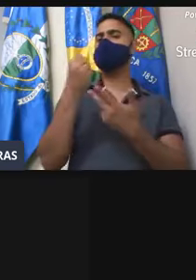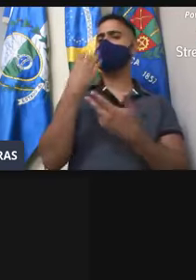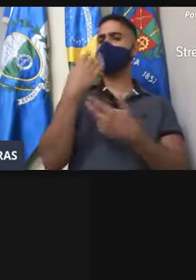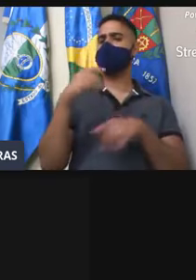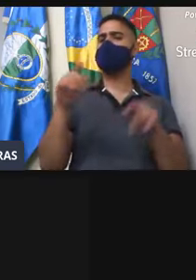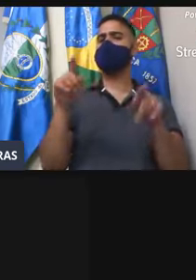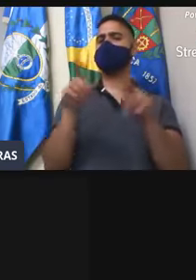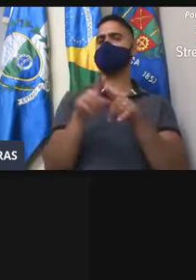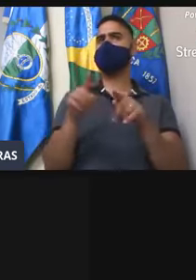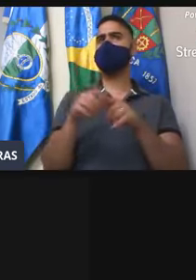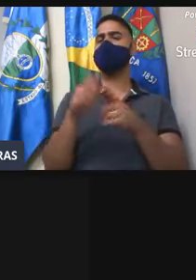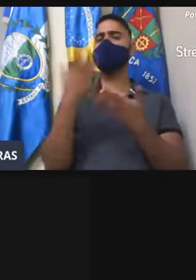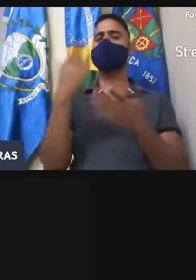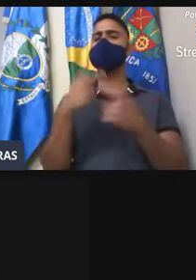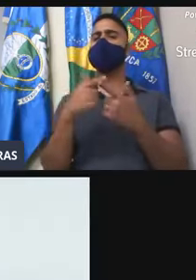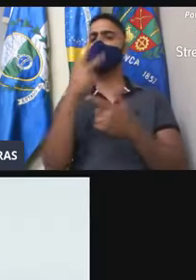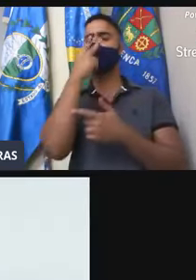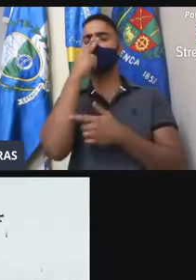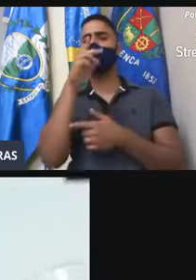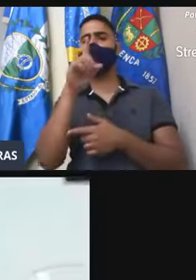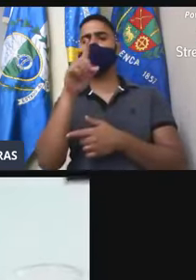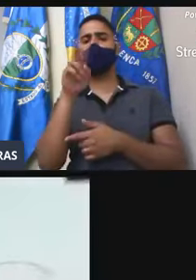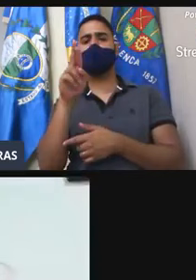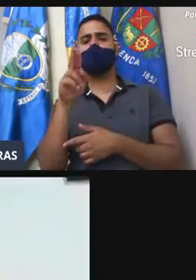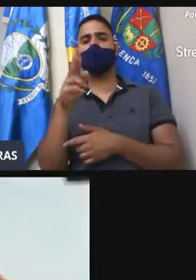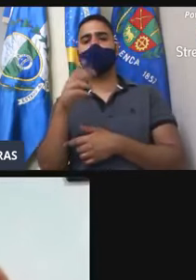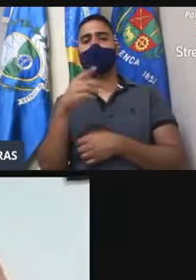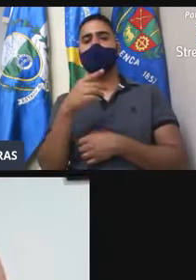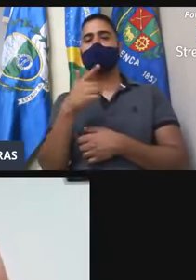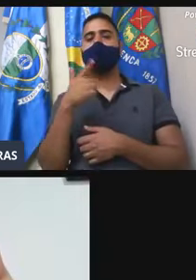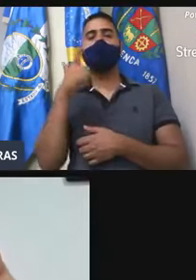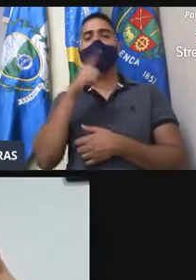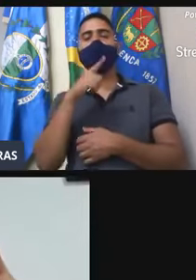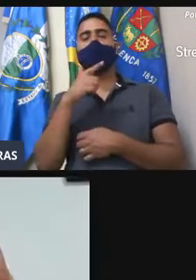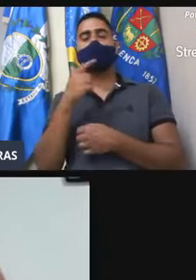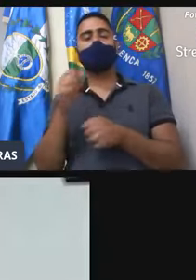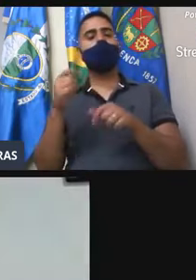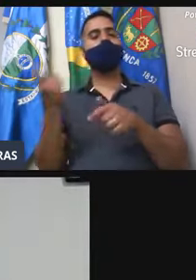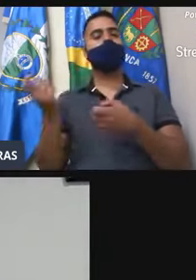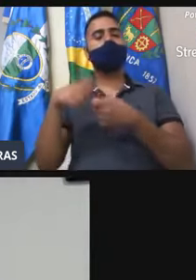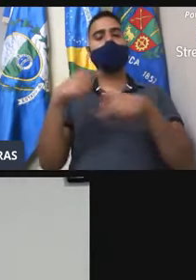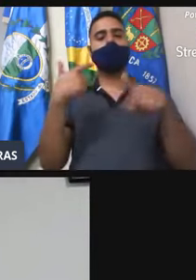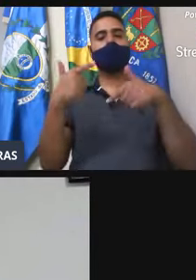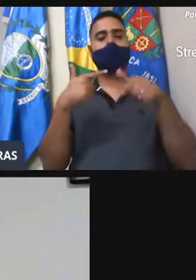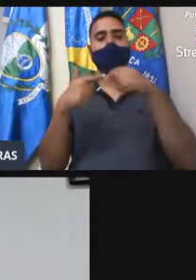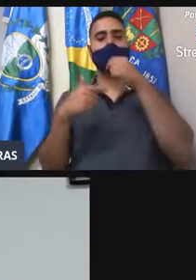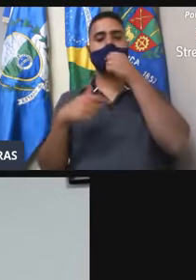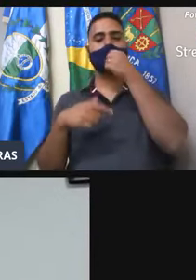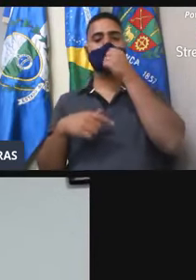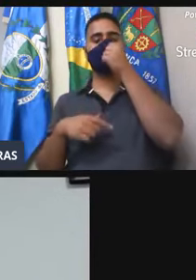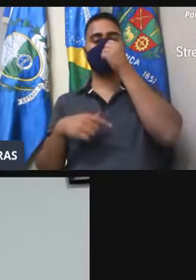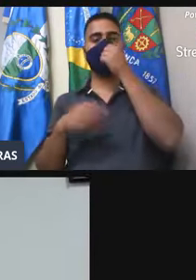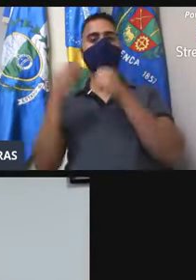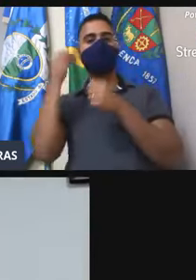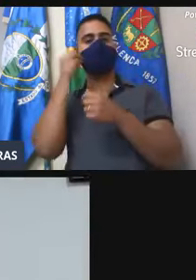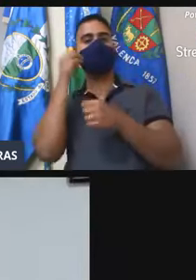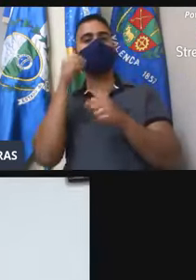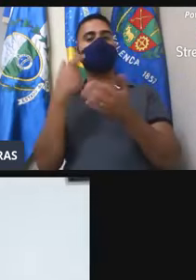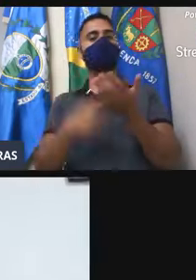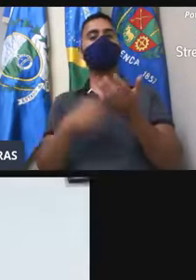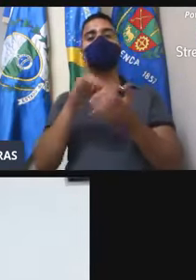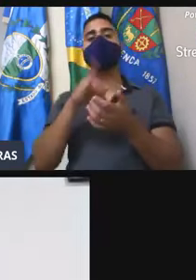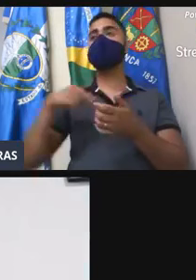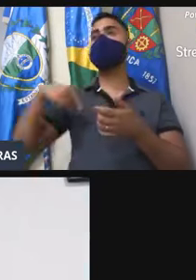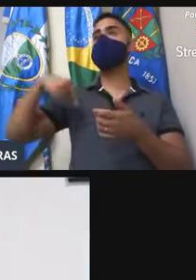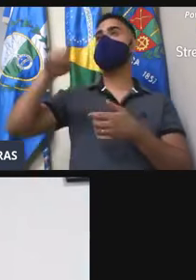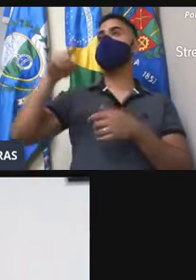ver que parece que o DR começou a respirar. Então vamos lá tentar buscar uma agenda com o deputado André